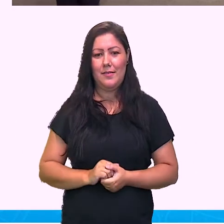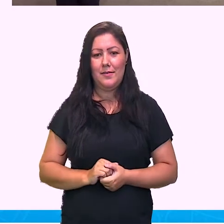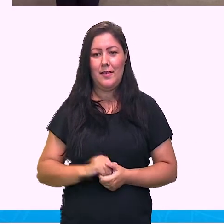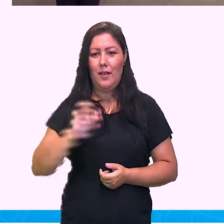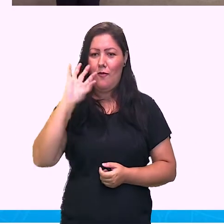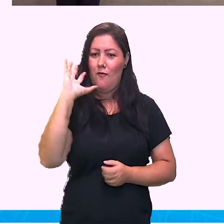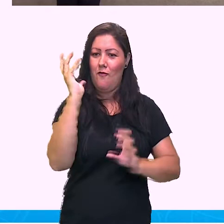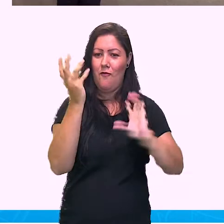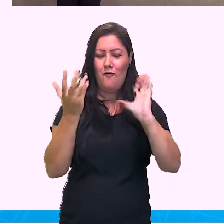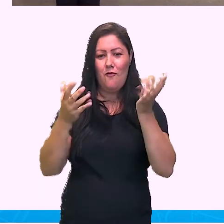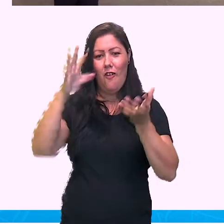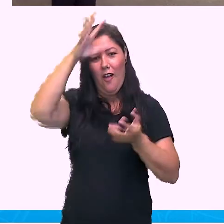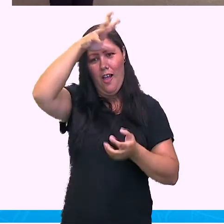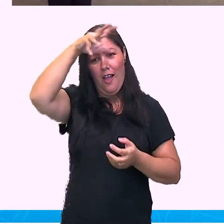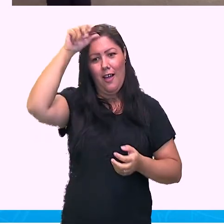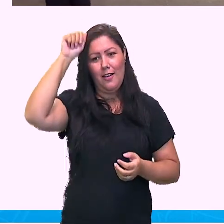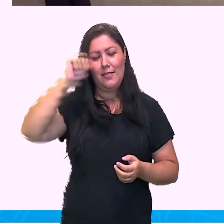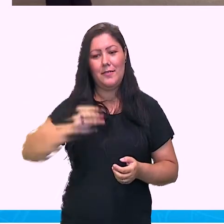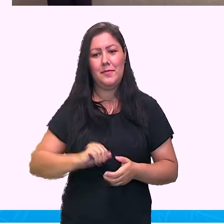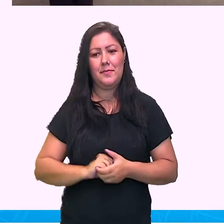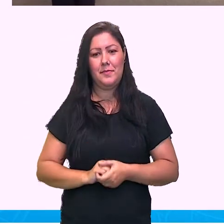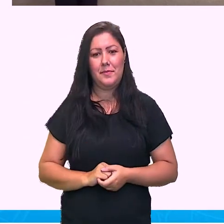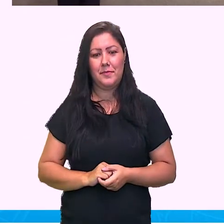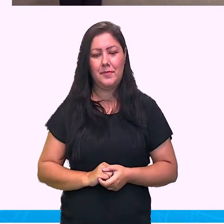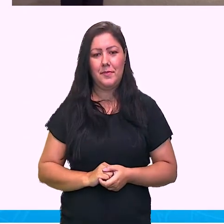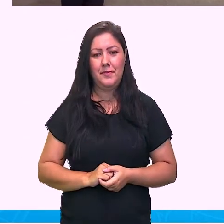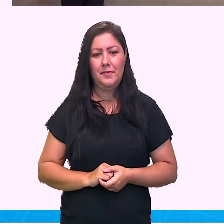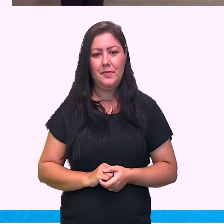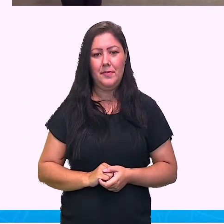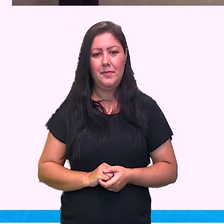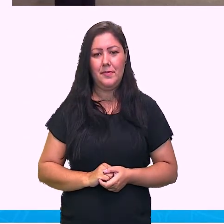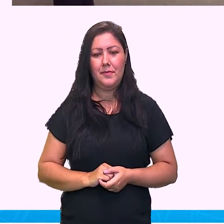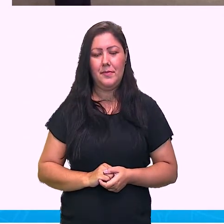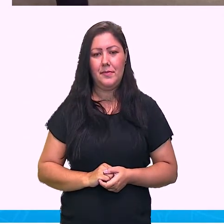Ok? Então, mesmo